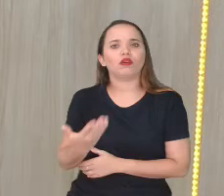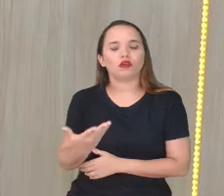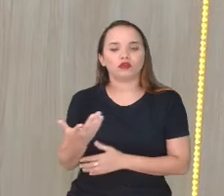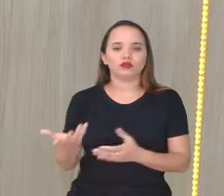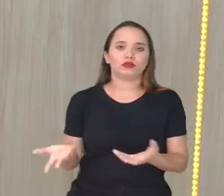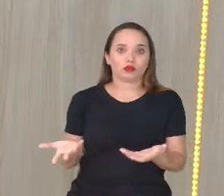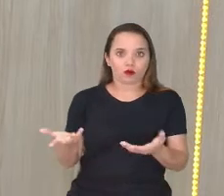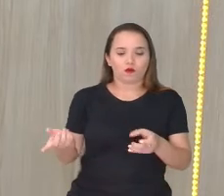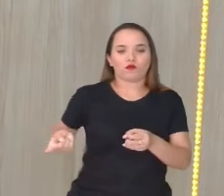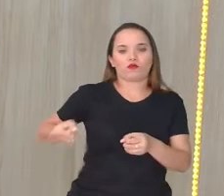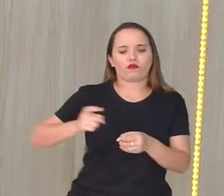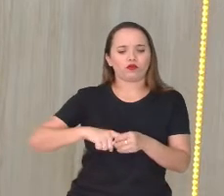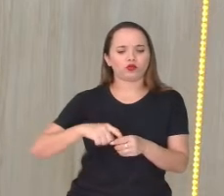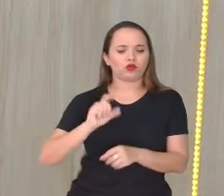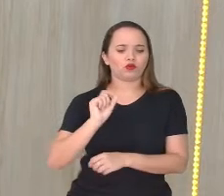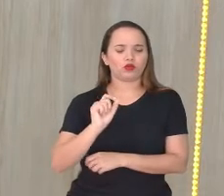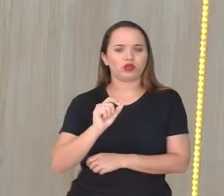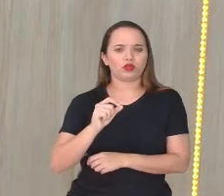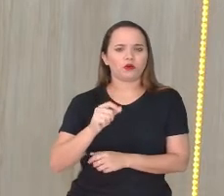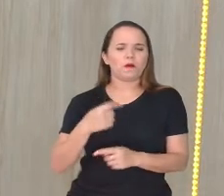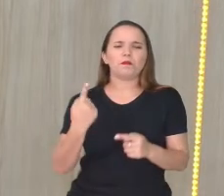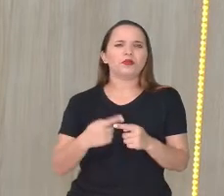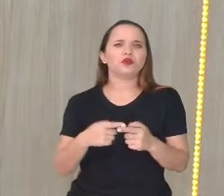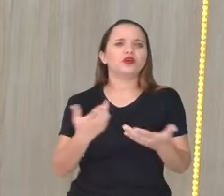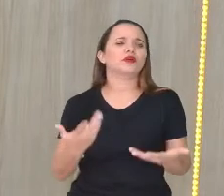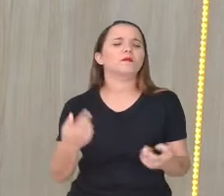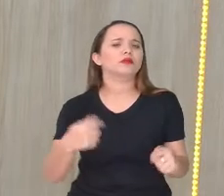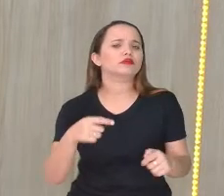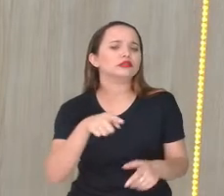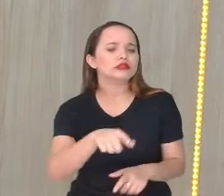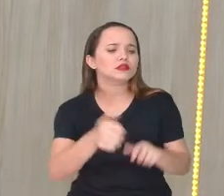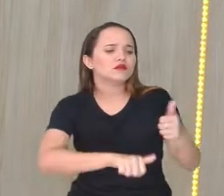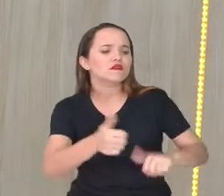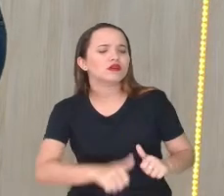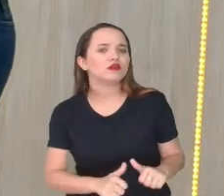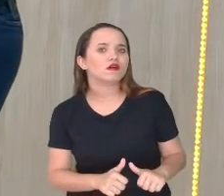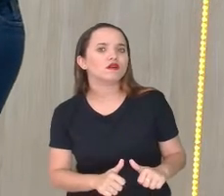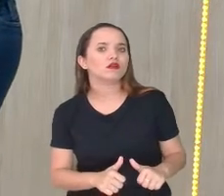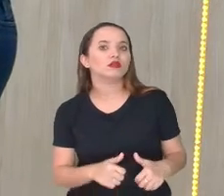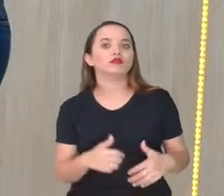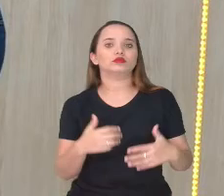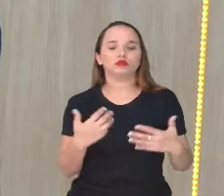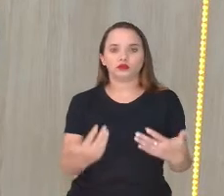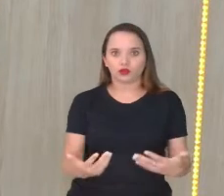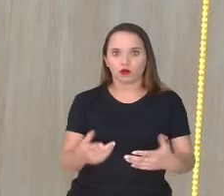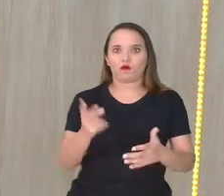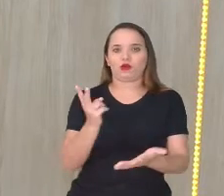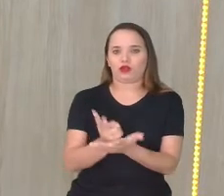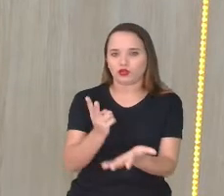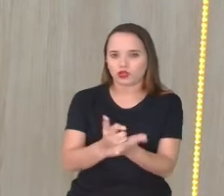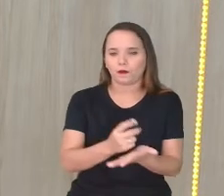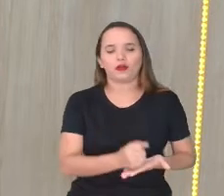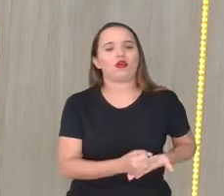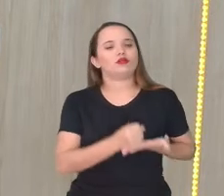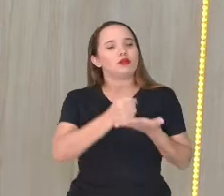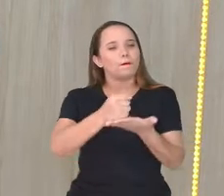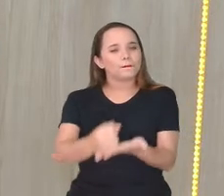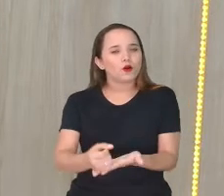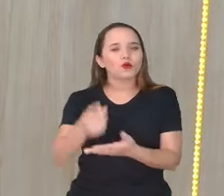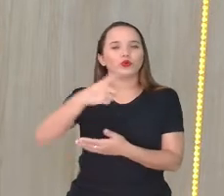àquela pergunta, para que avaliar? Por que avaliar? Então, ela vai estar sempre te dando esse suporte de